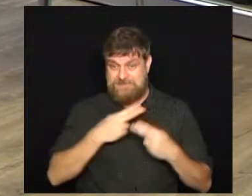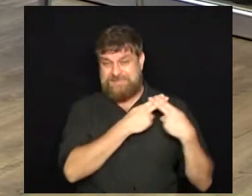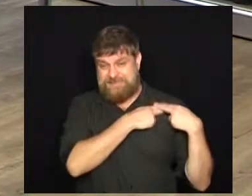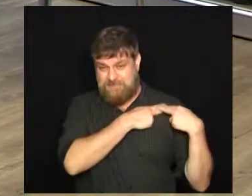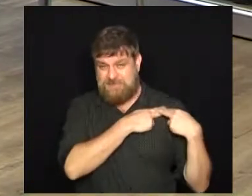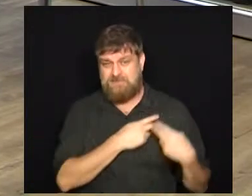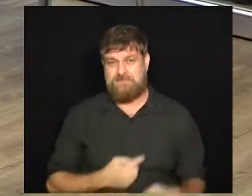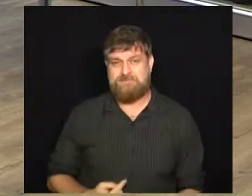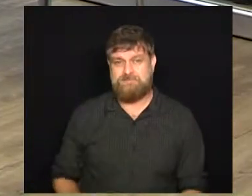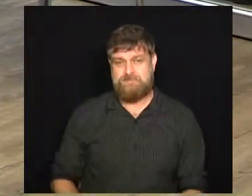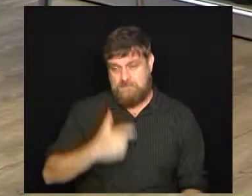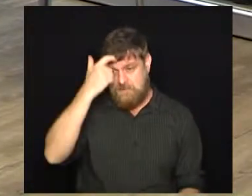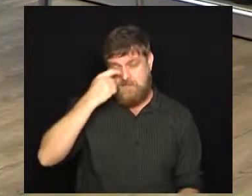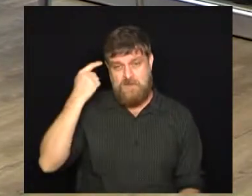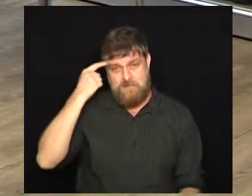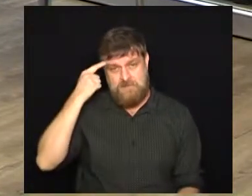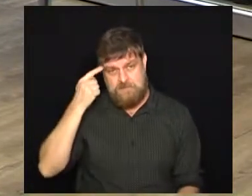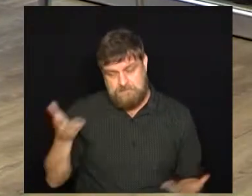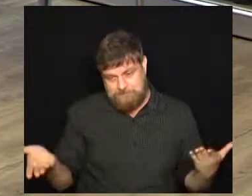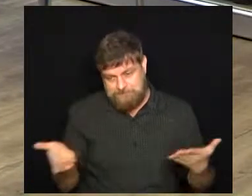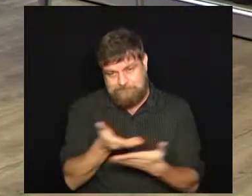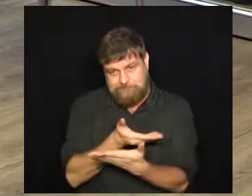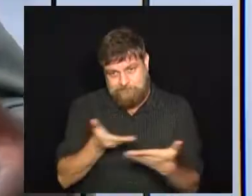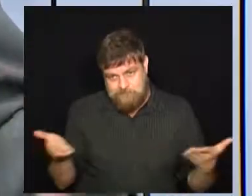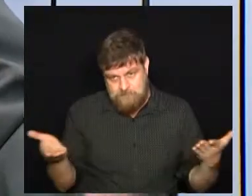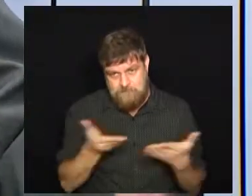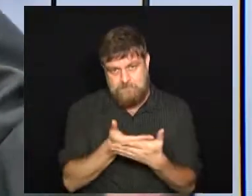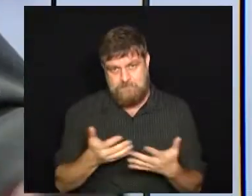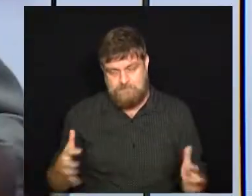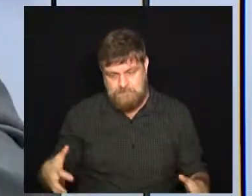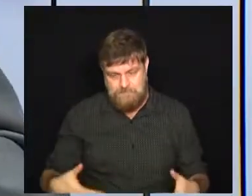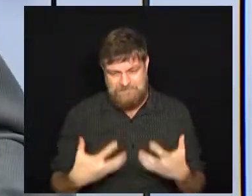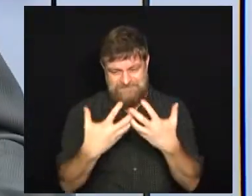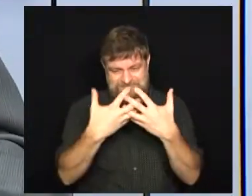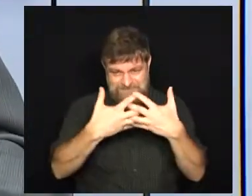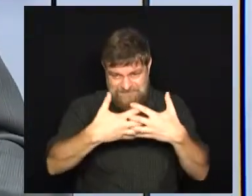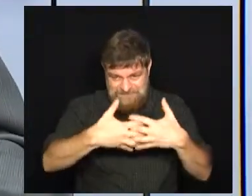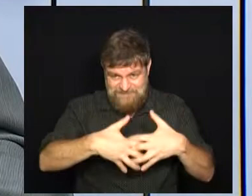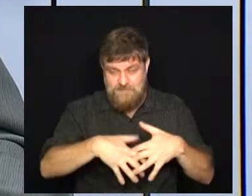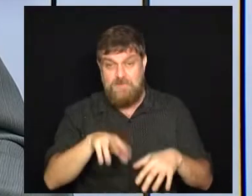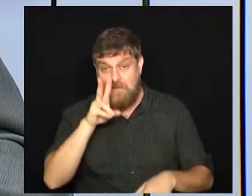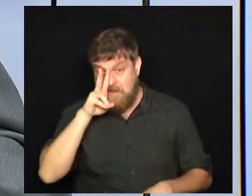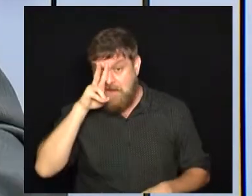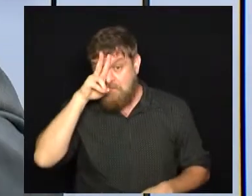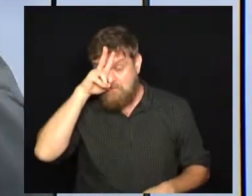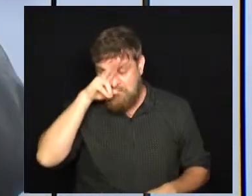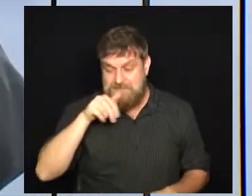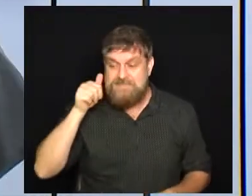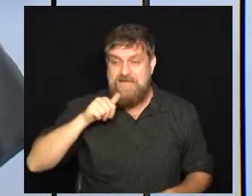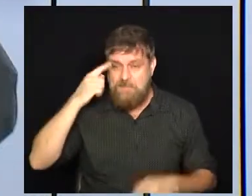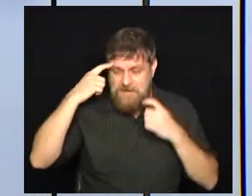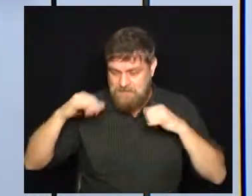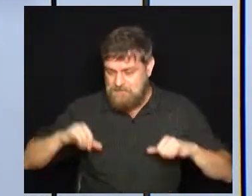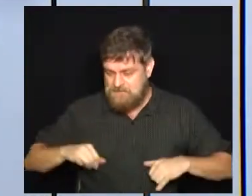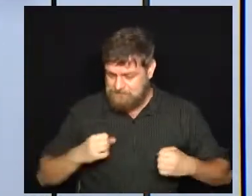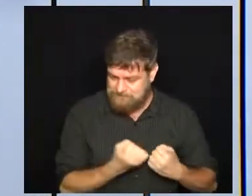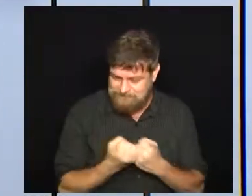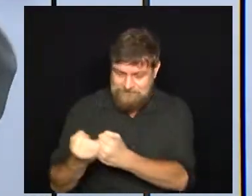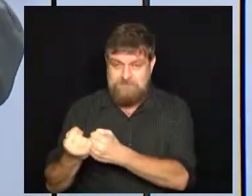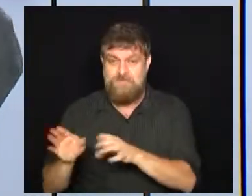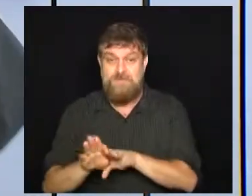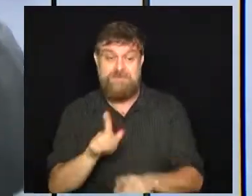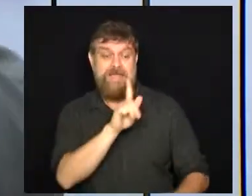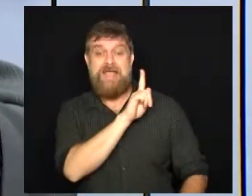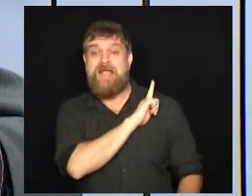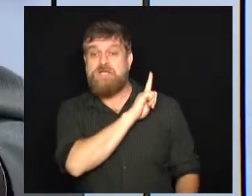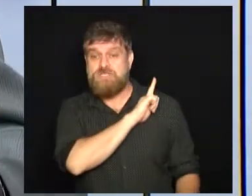que essa articulação para fortalecer a rede de atendimento, a própria gestão pública